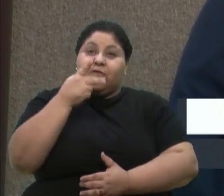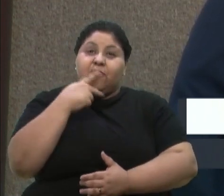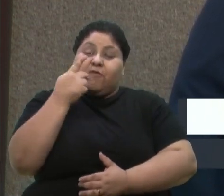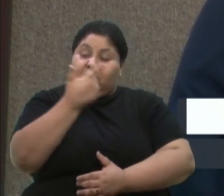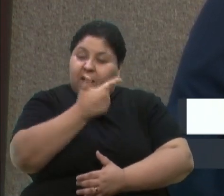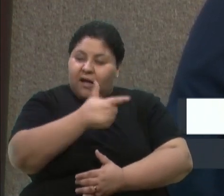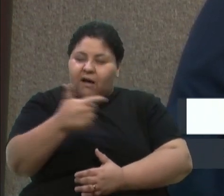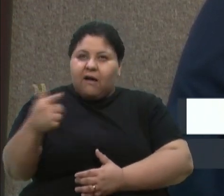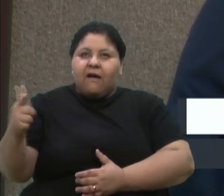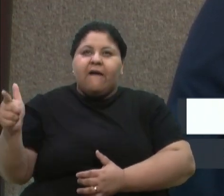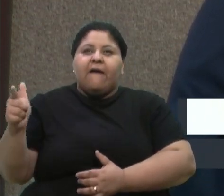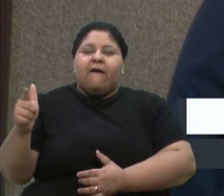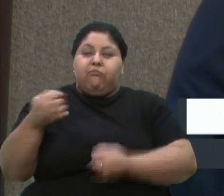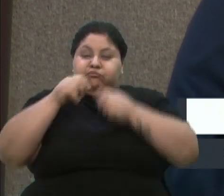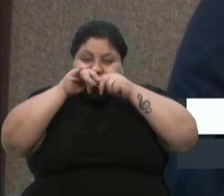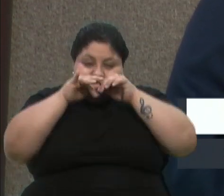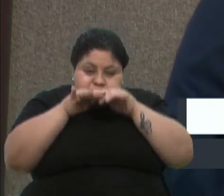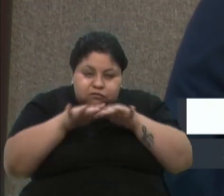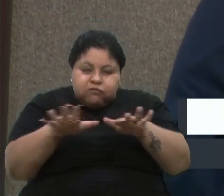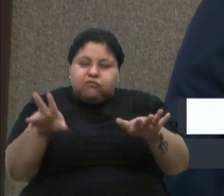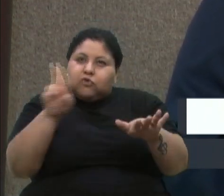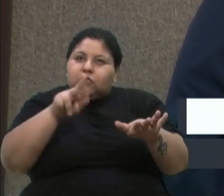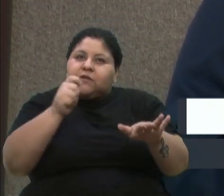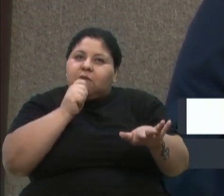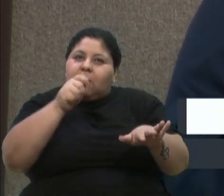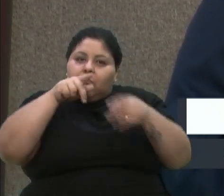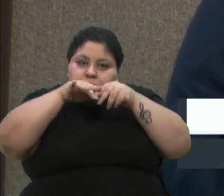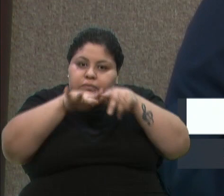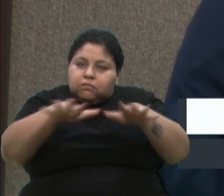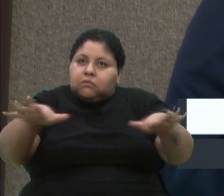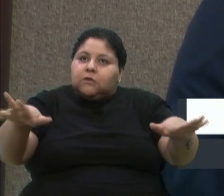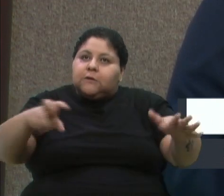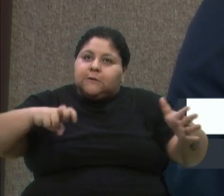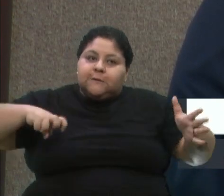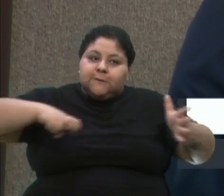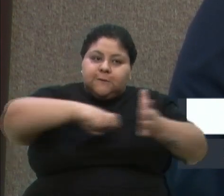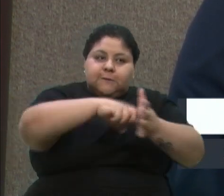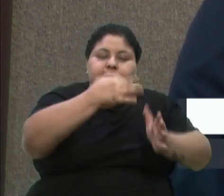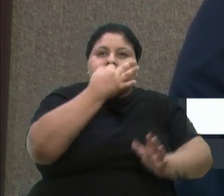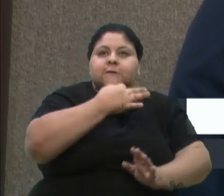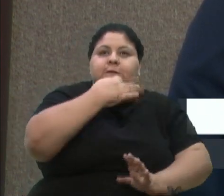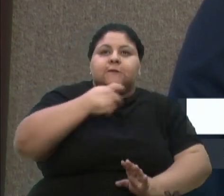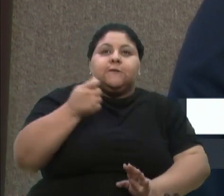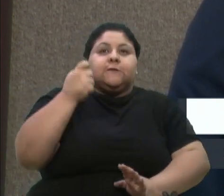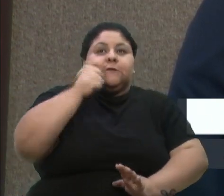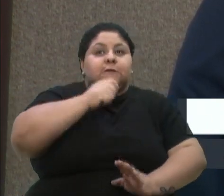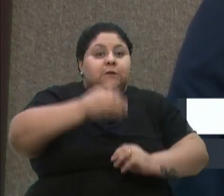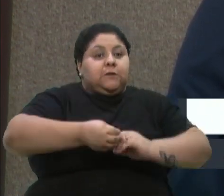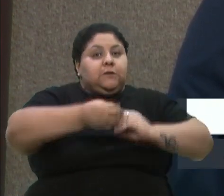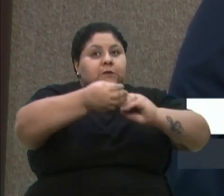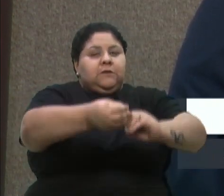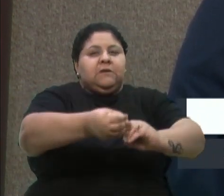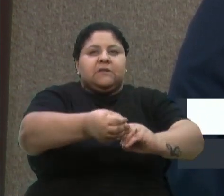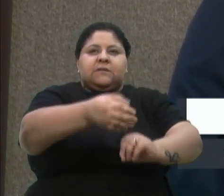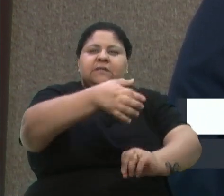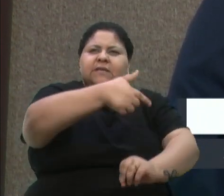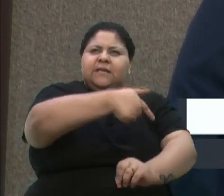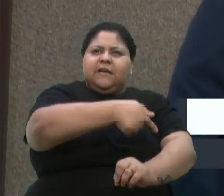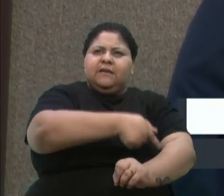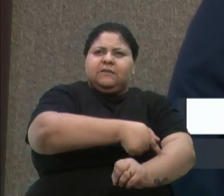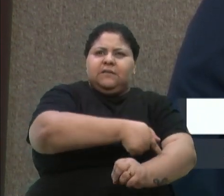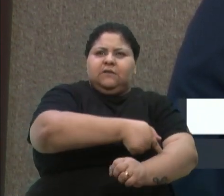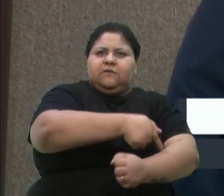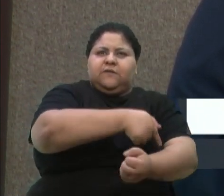microfone para repercutir. PM atropelado em Caxias necessita de doação de sangue. Ainda é